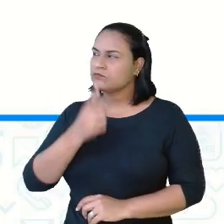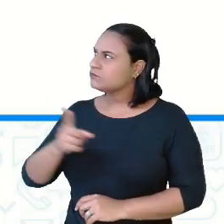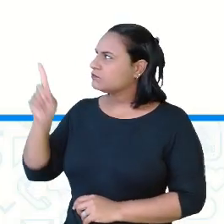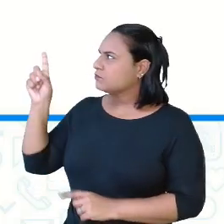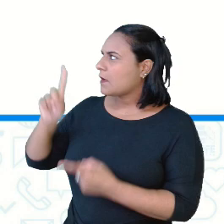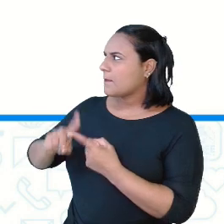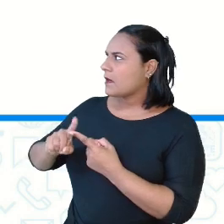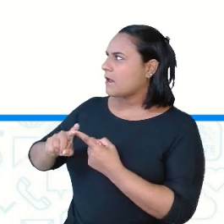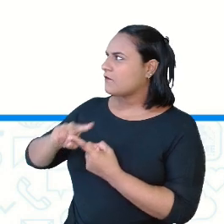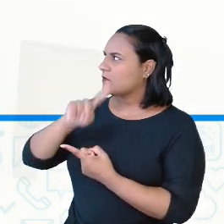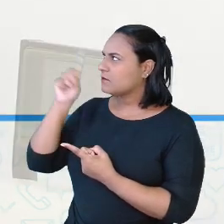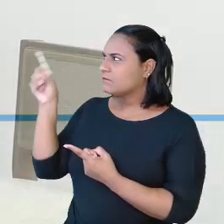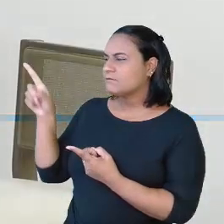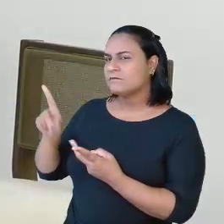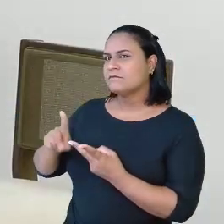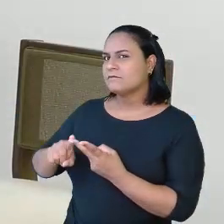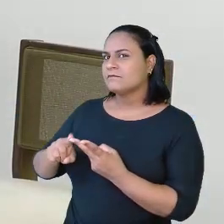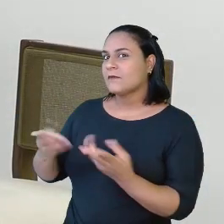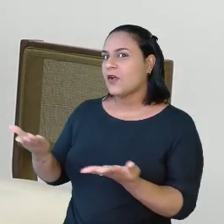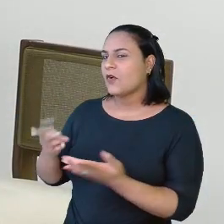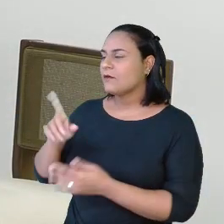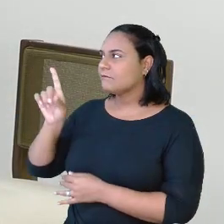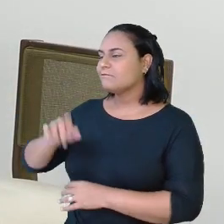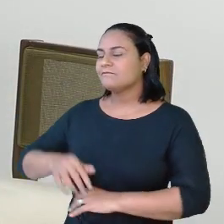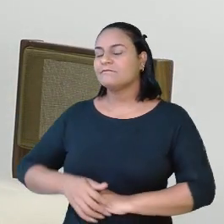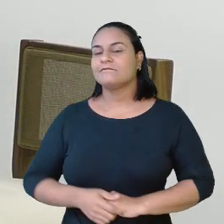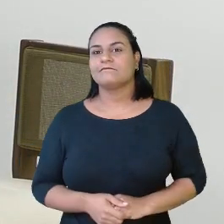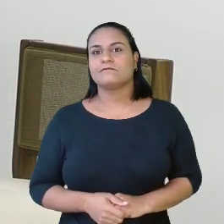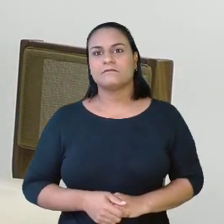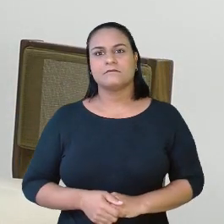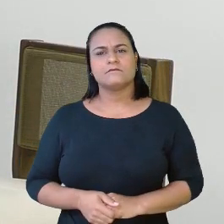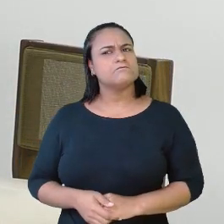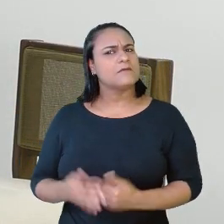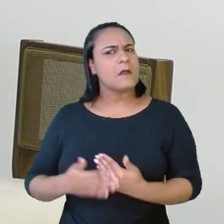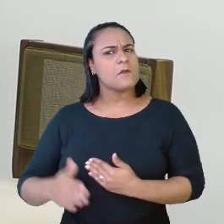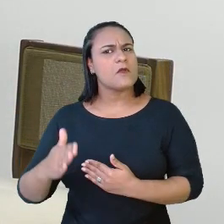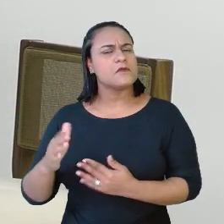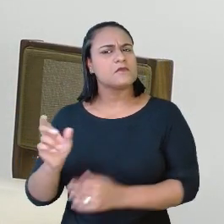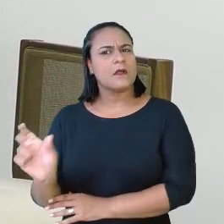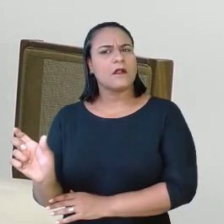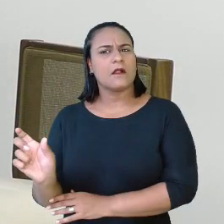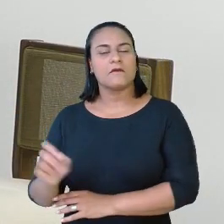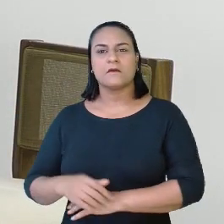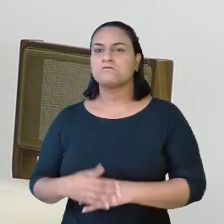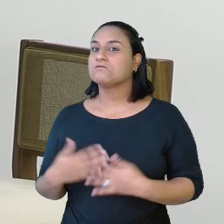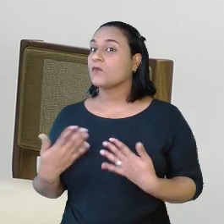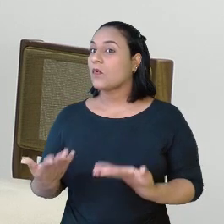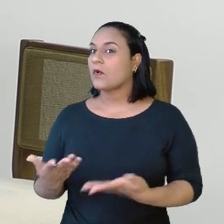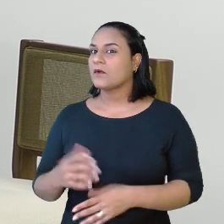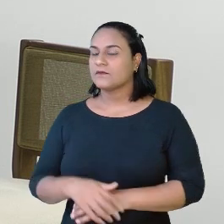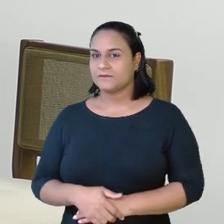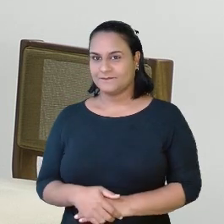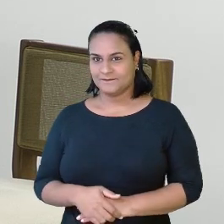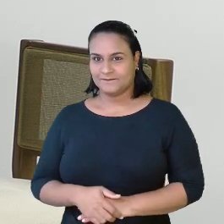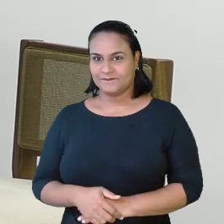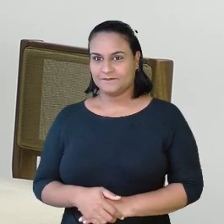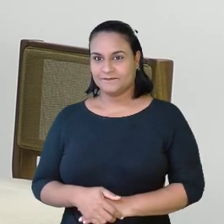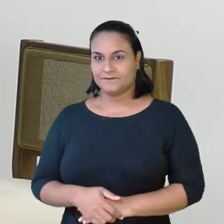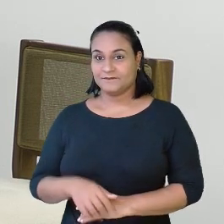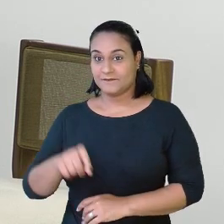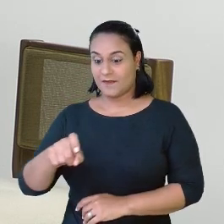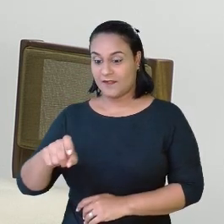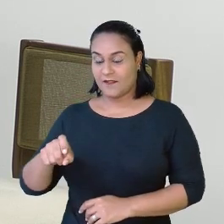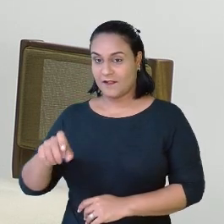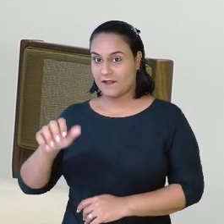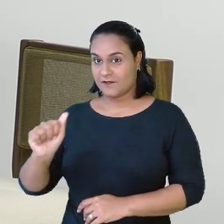e agora a palavra abacaxi. E a próxima palavra é a palavra